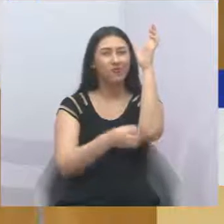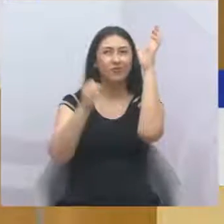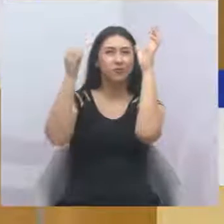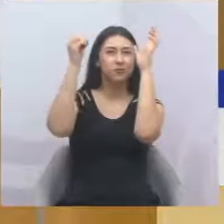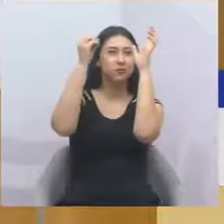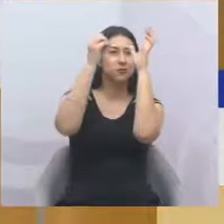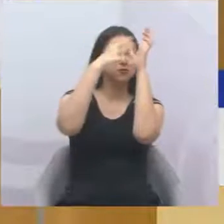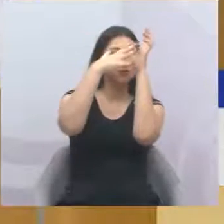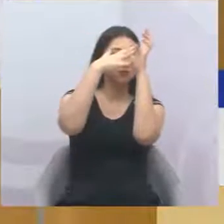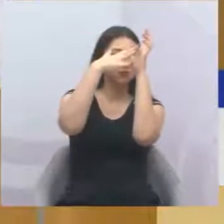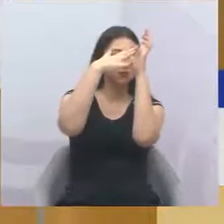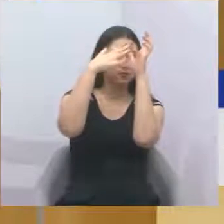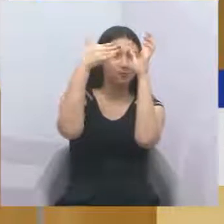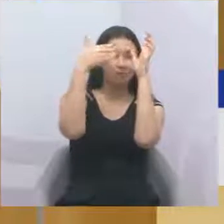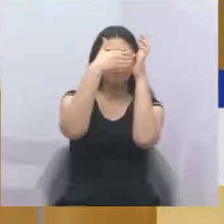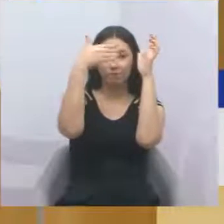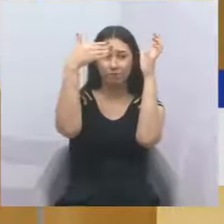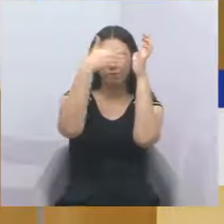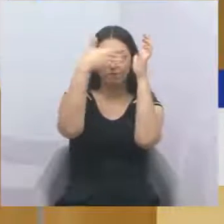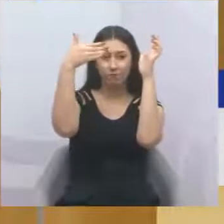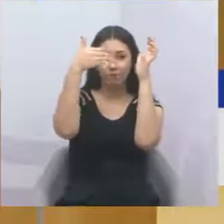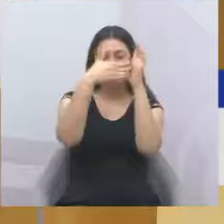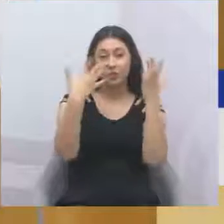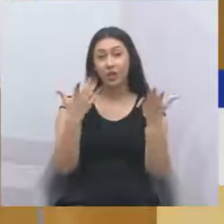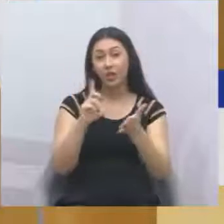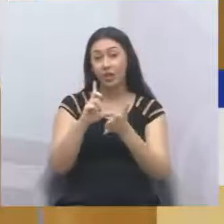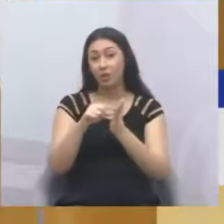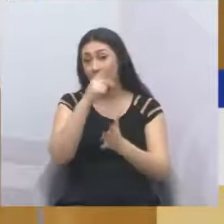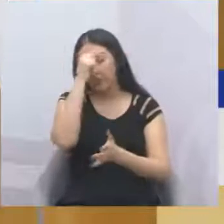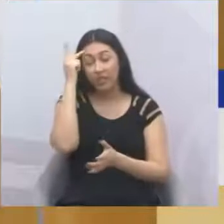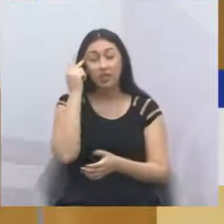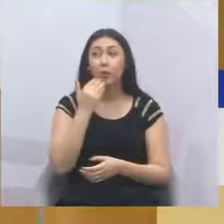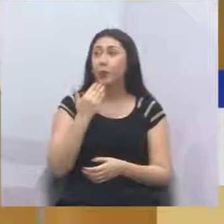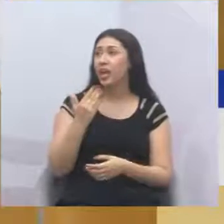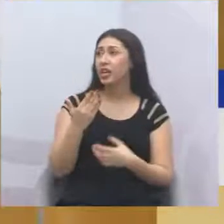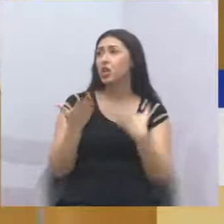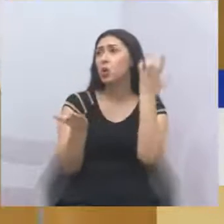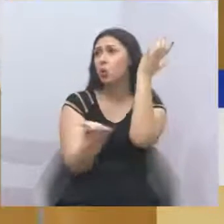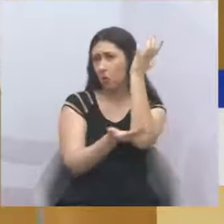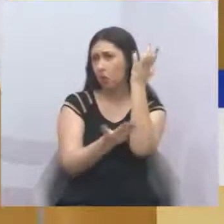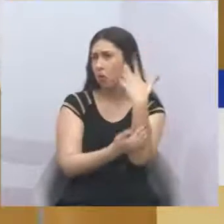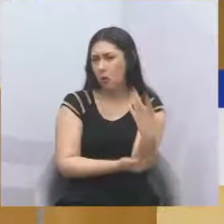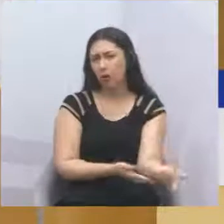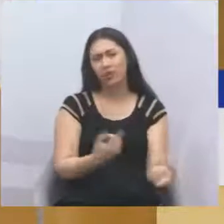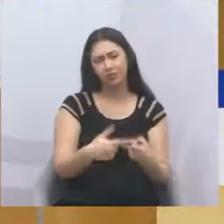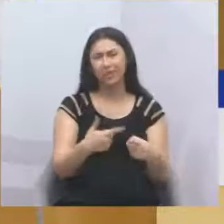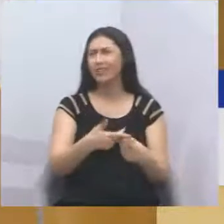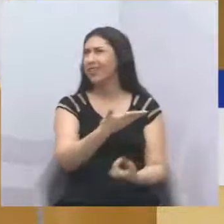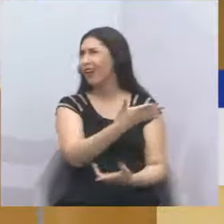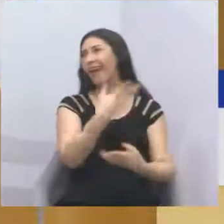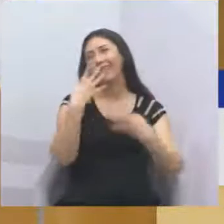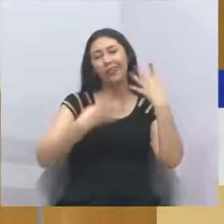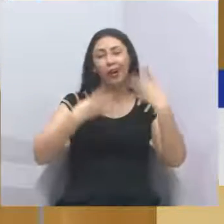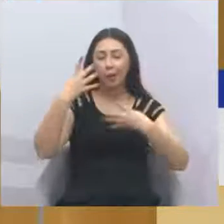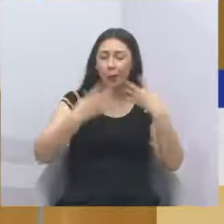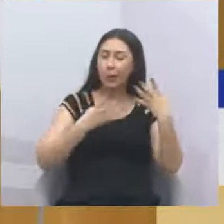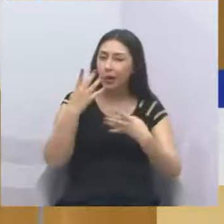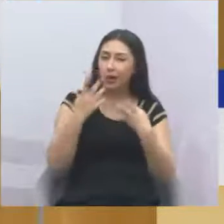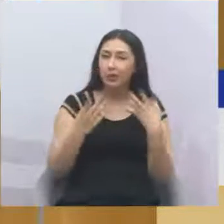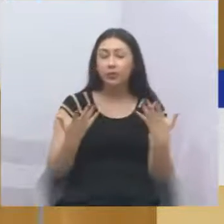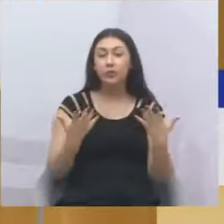escurece o ambiente, e aí vem o munícipe pedir a supressão, porque aquilo está